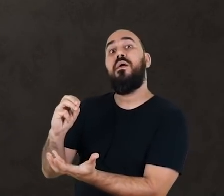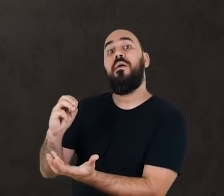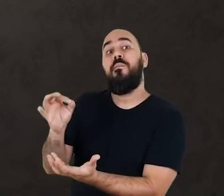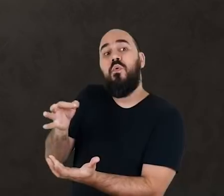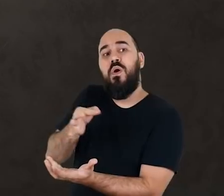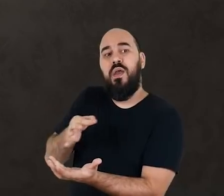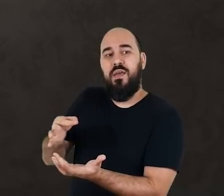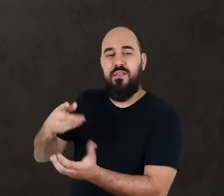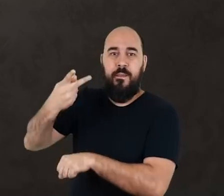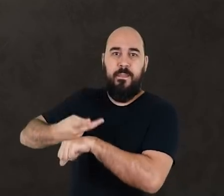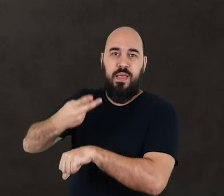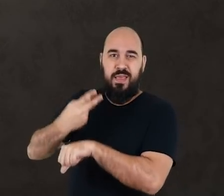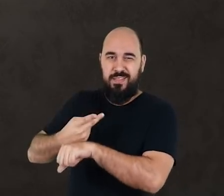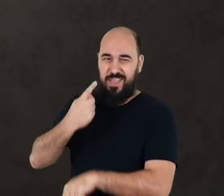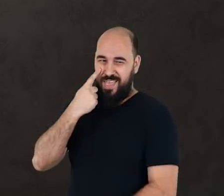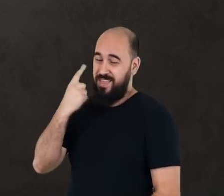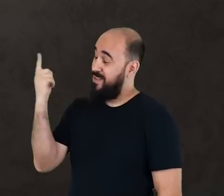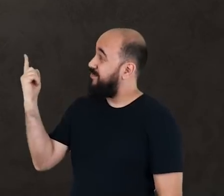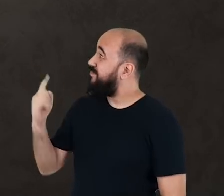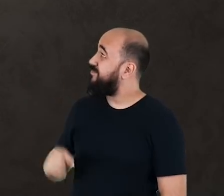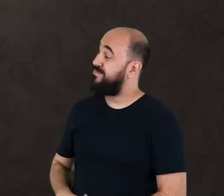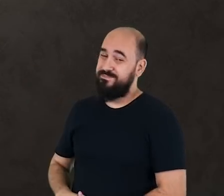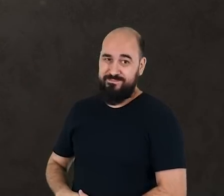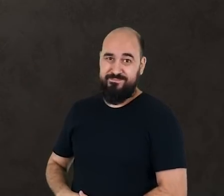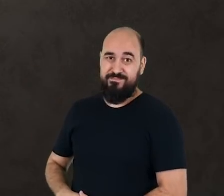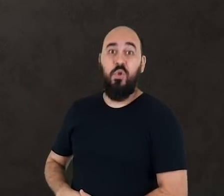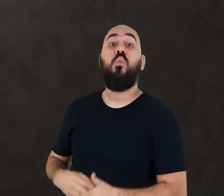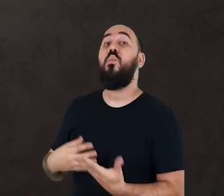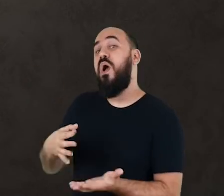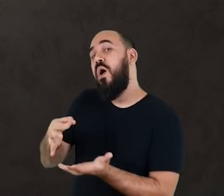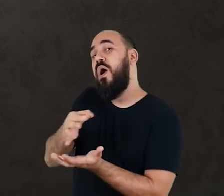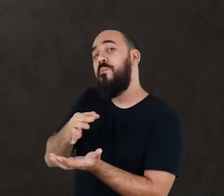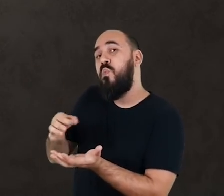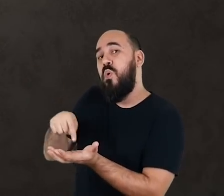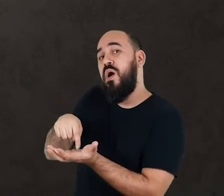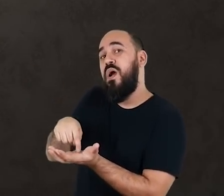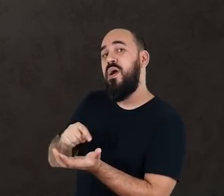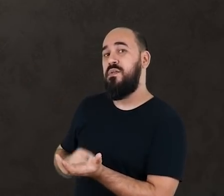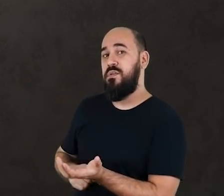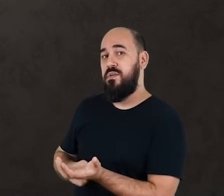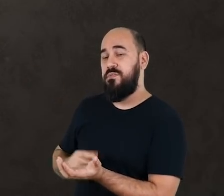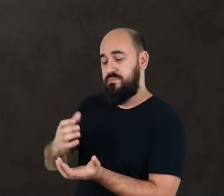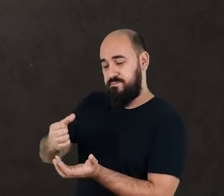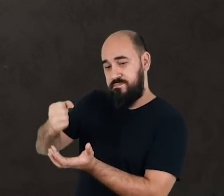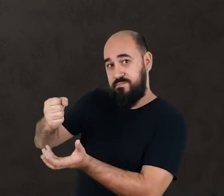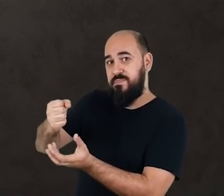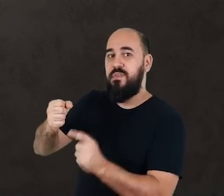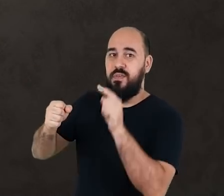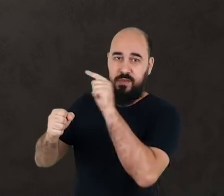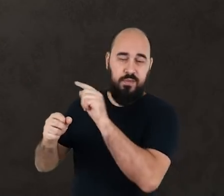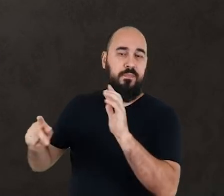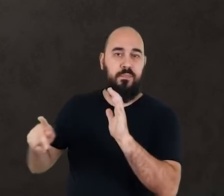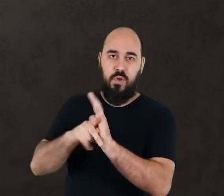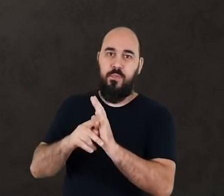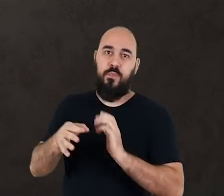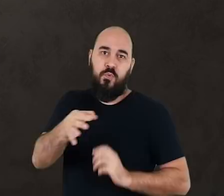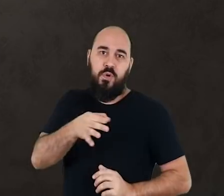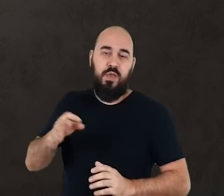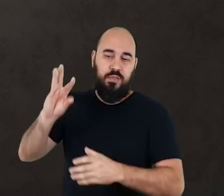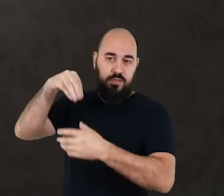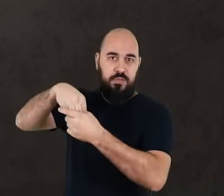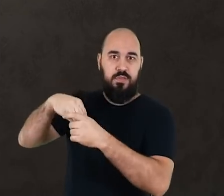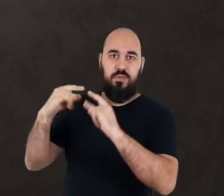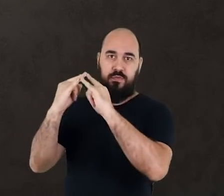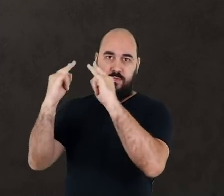Ora, que moeda foi essa dada a Judas? Justamente o shekel do templo, ou